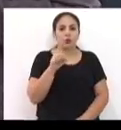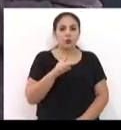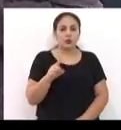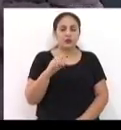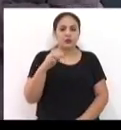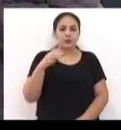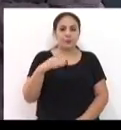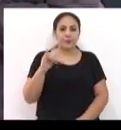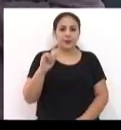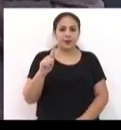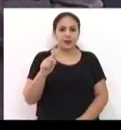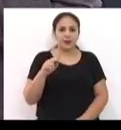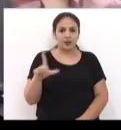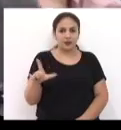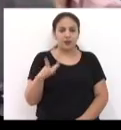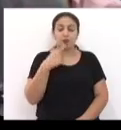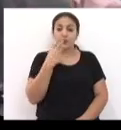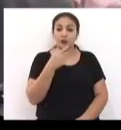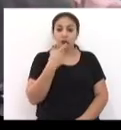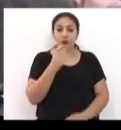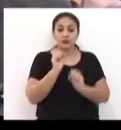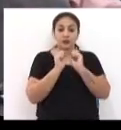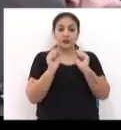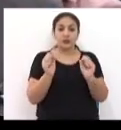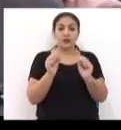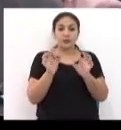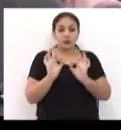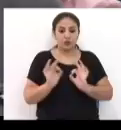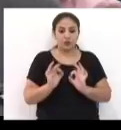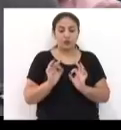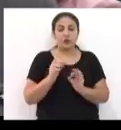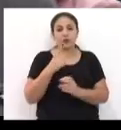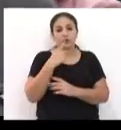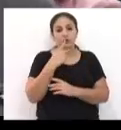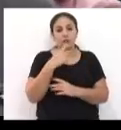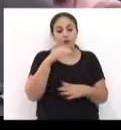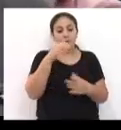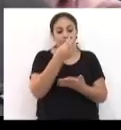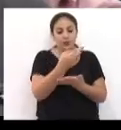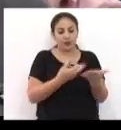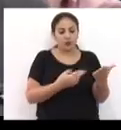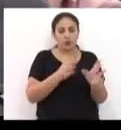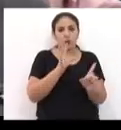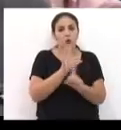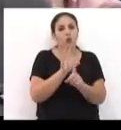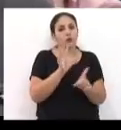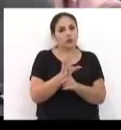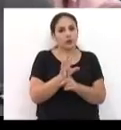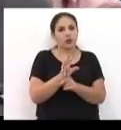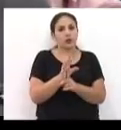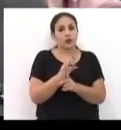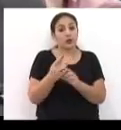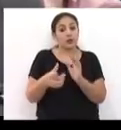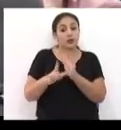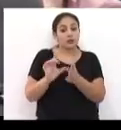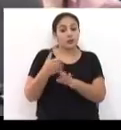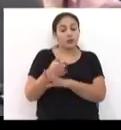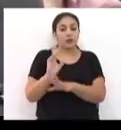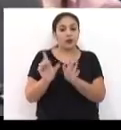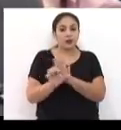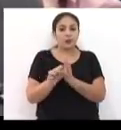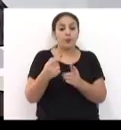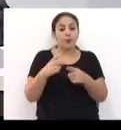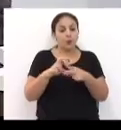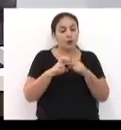que a Secretaria de Planejamento deu parecer contrário antes da sanção da lei e, por isso, a questão precisa ser